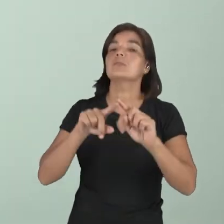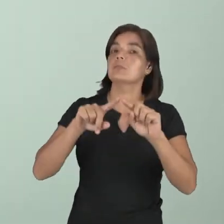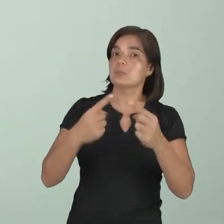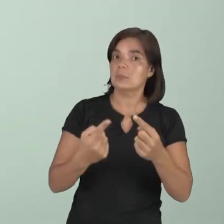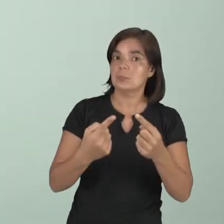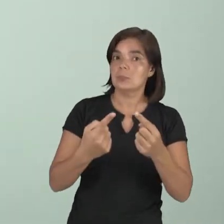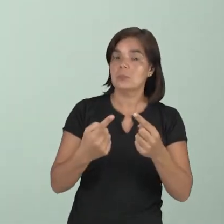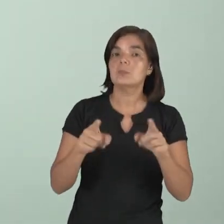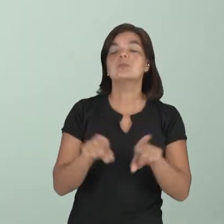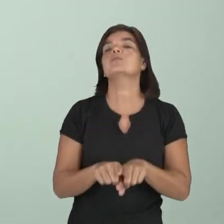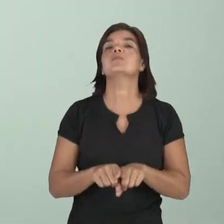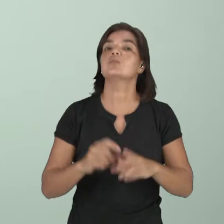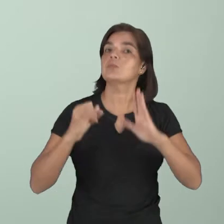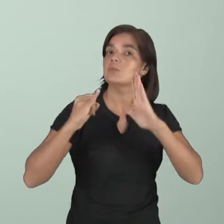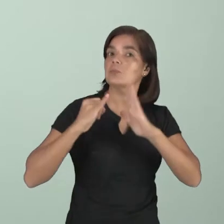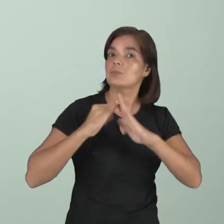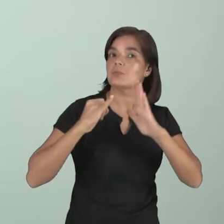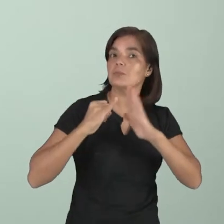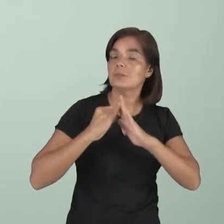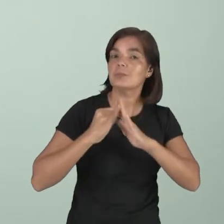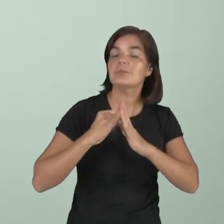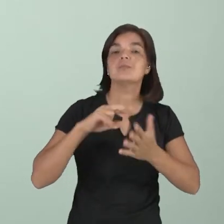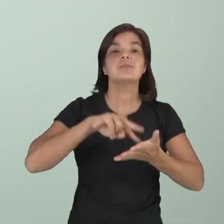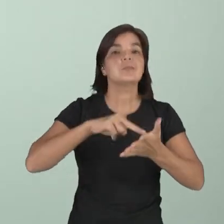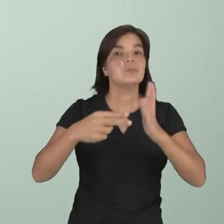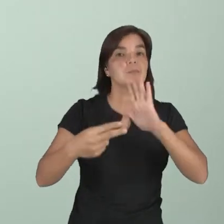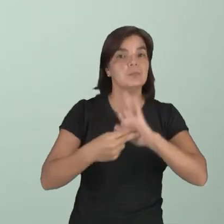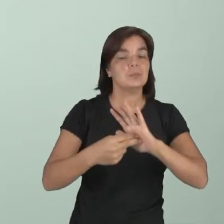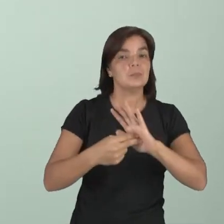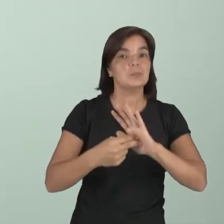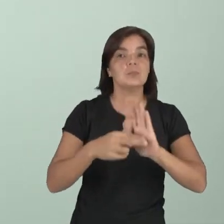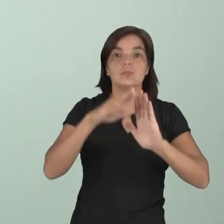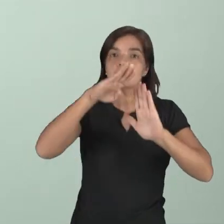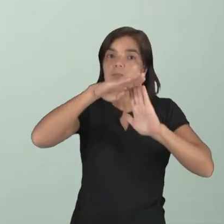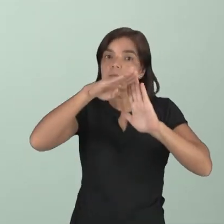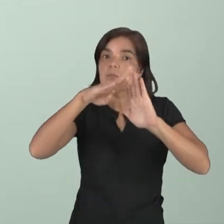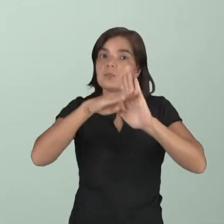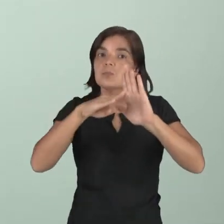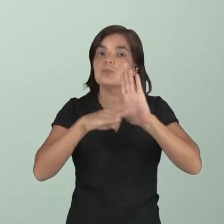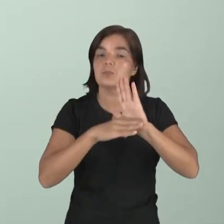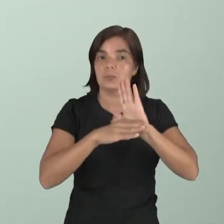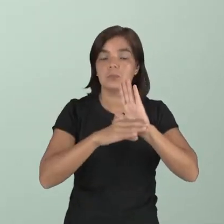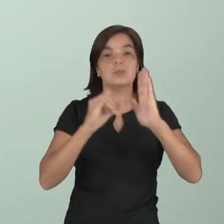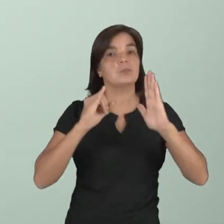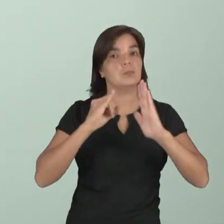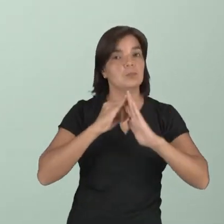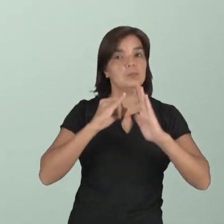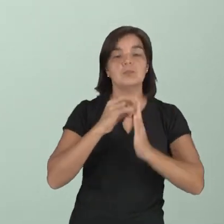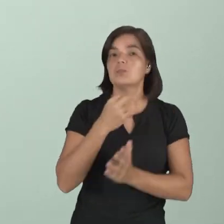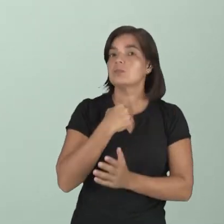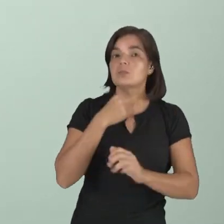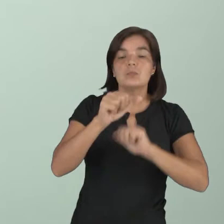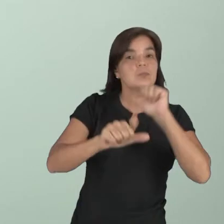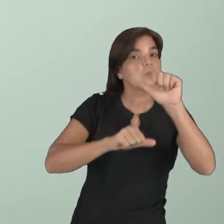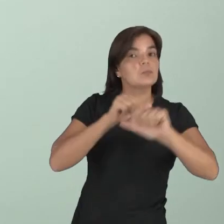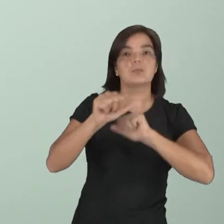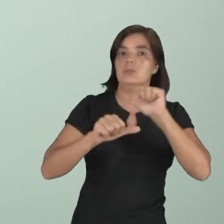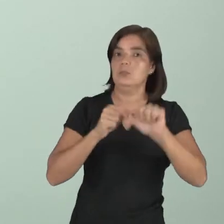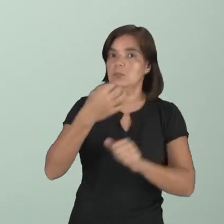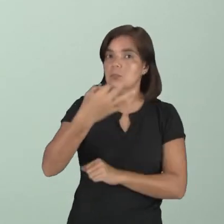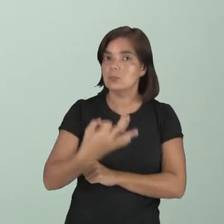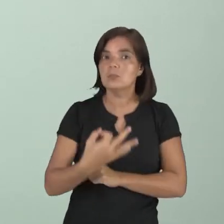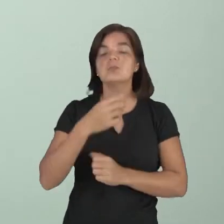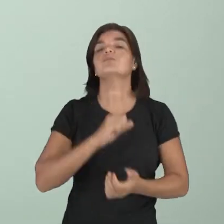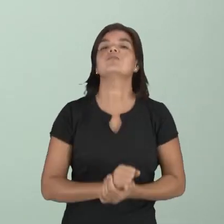são institucionalizadas, ou seja, são regras pré-estabelecidas, formalizadas, elas não podem ser mudadas, tá